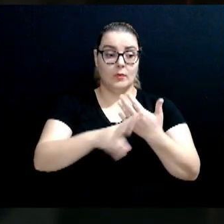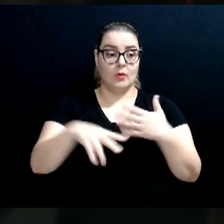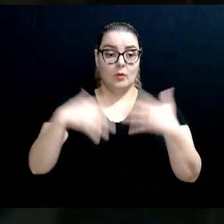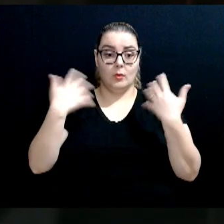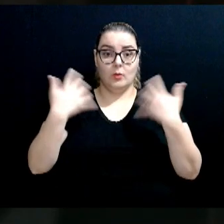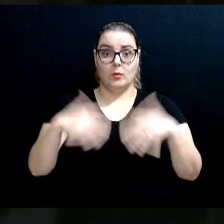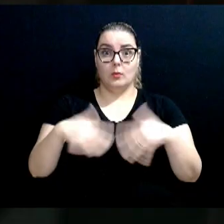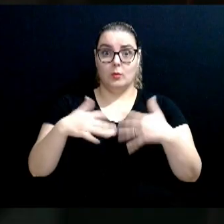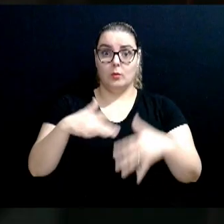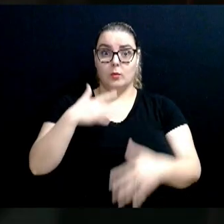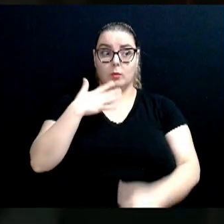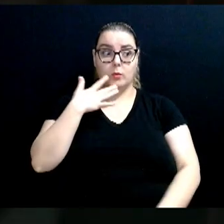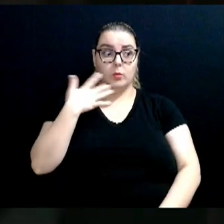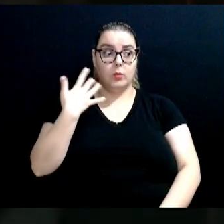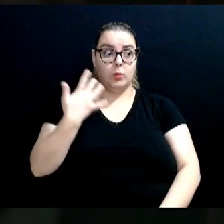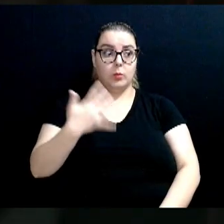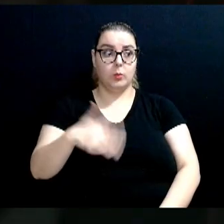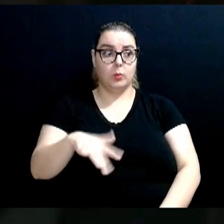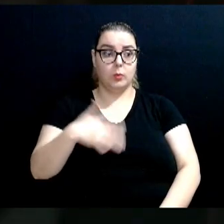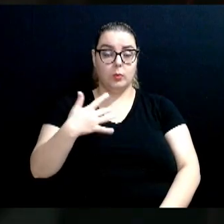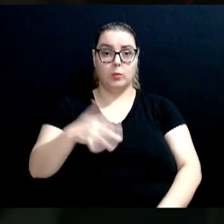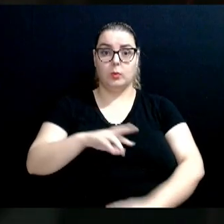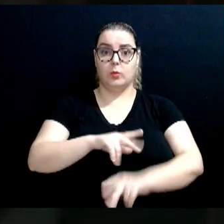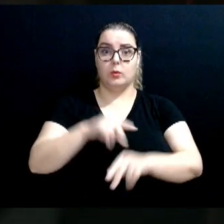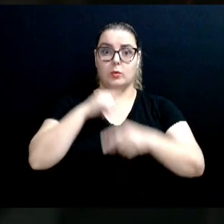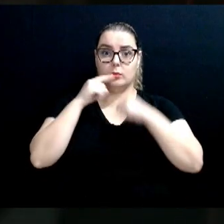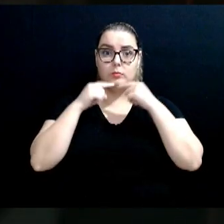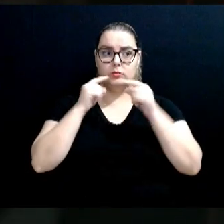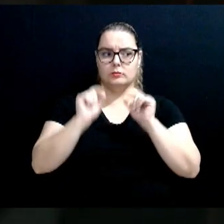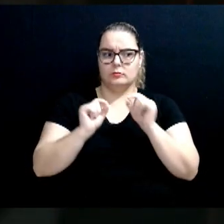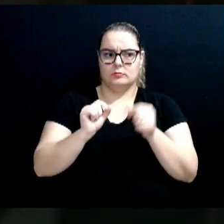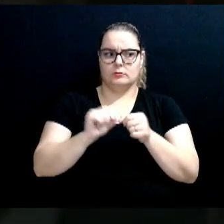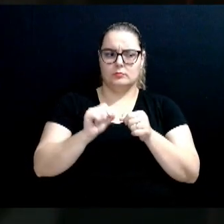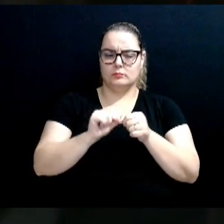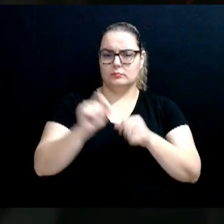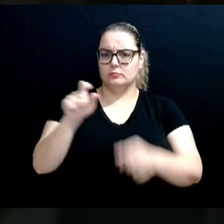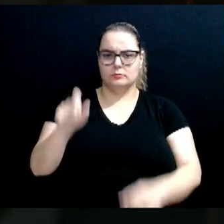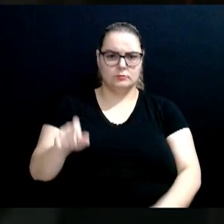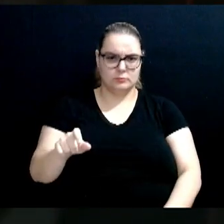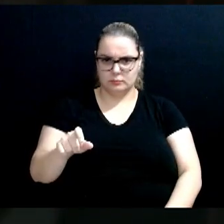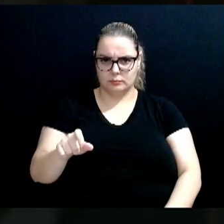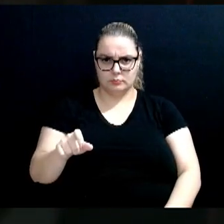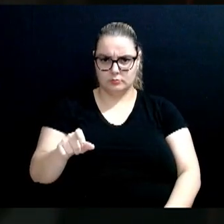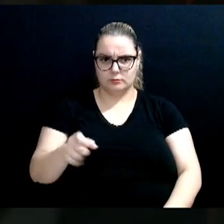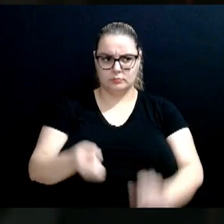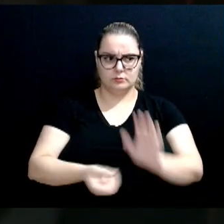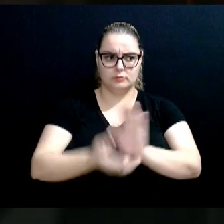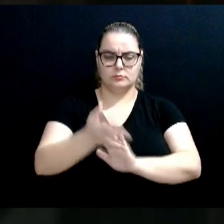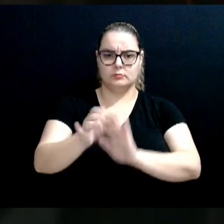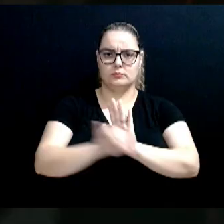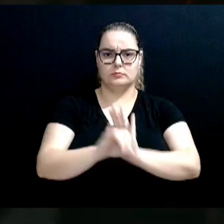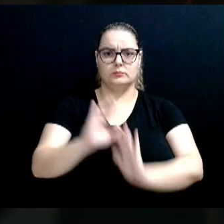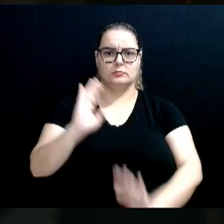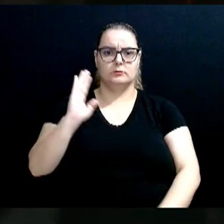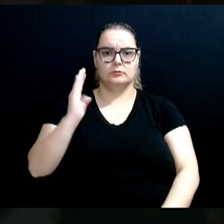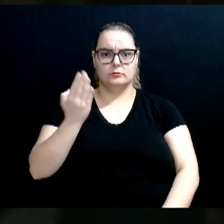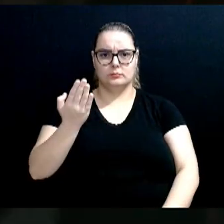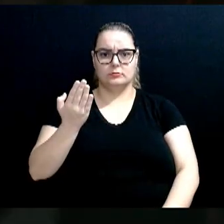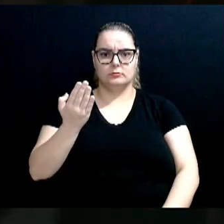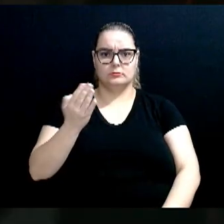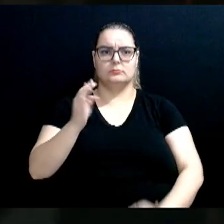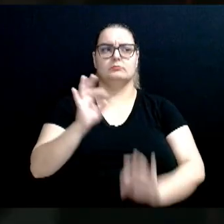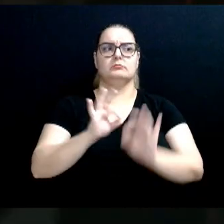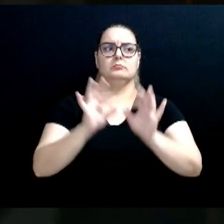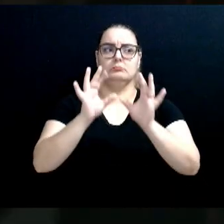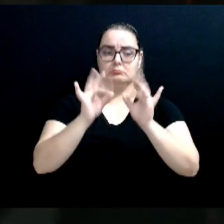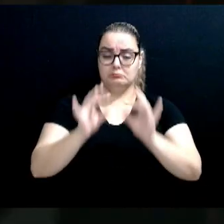muitas dúvidas. O que leva uma pessoa a criar uma identidade falsa tão elaborada? A gente